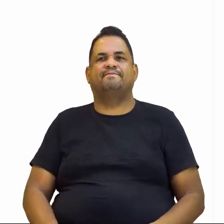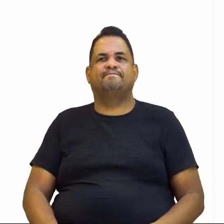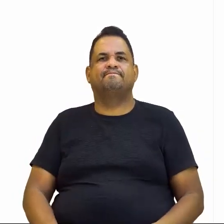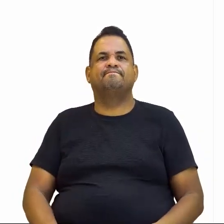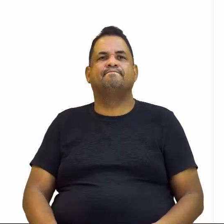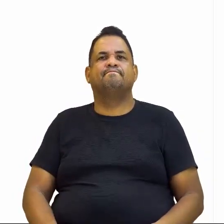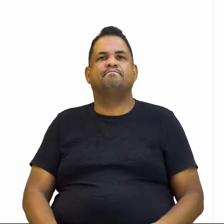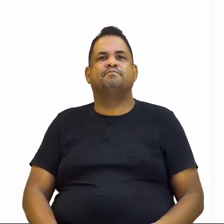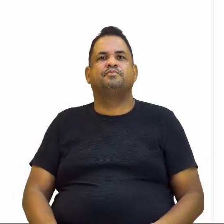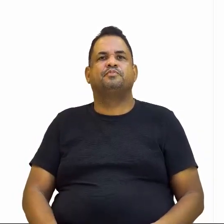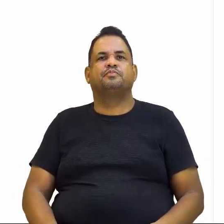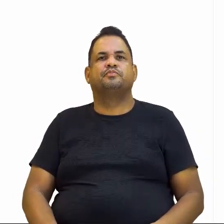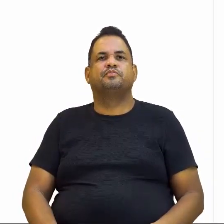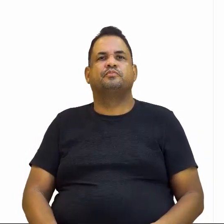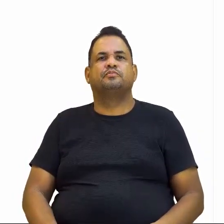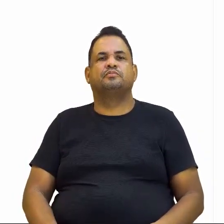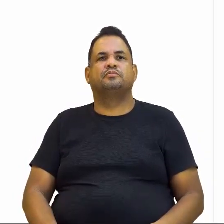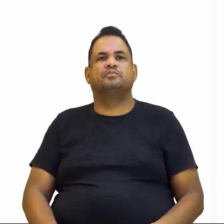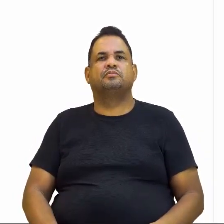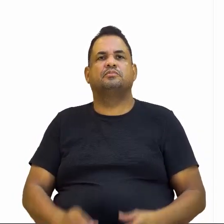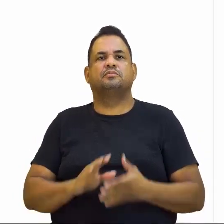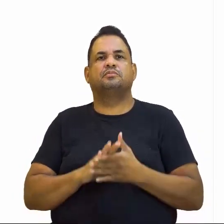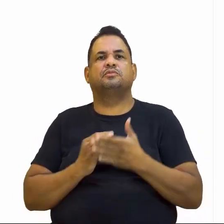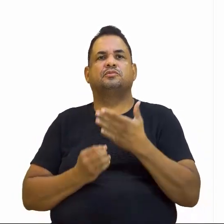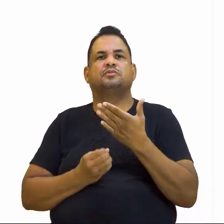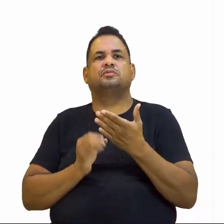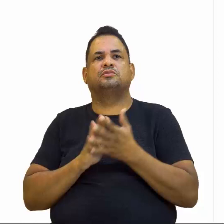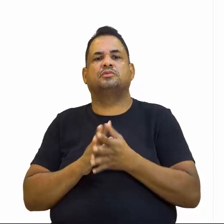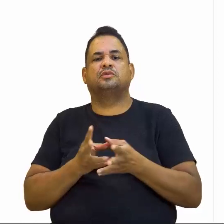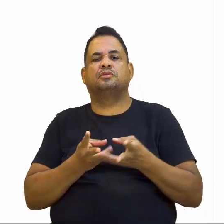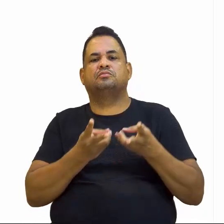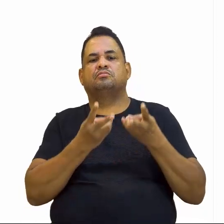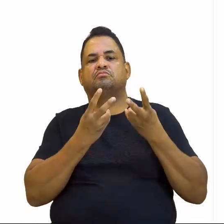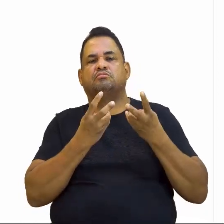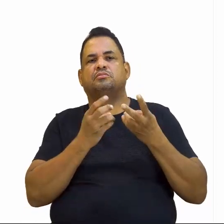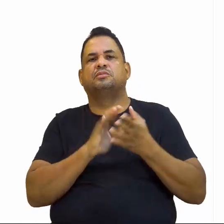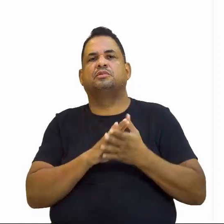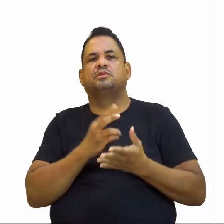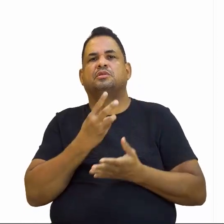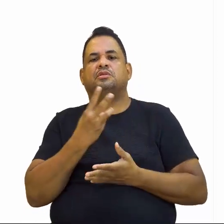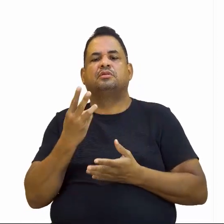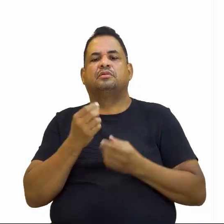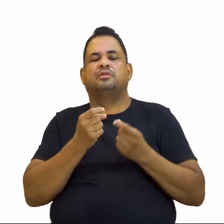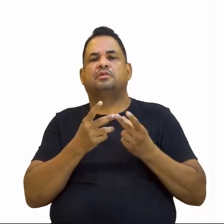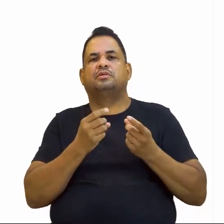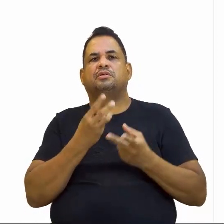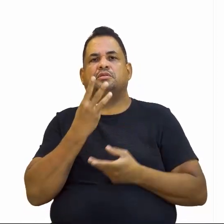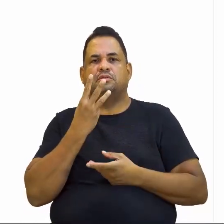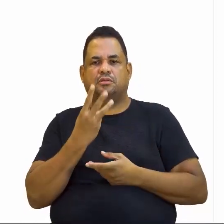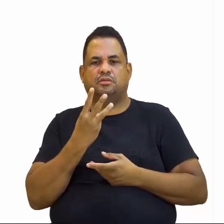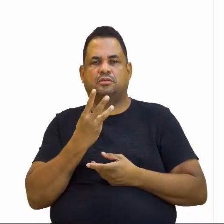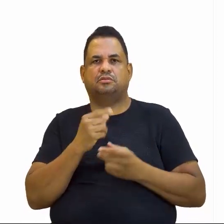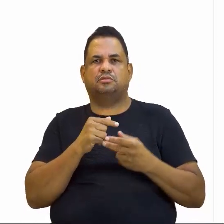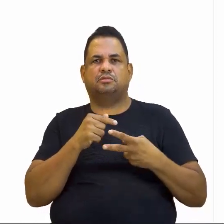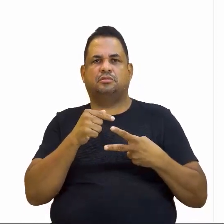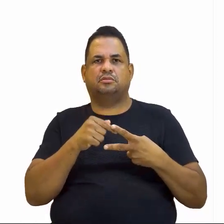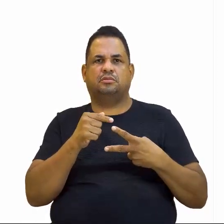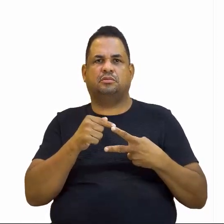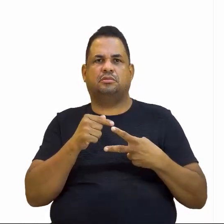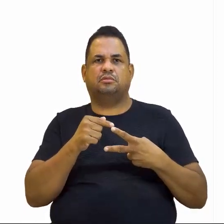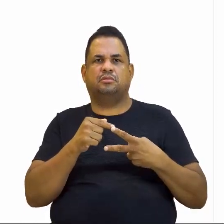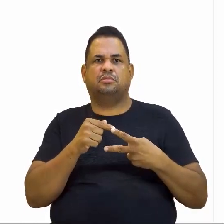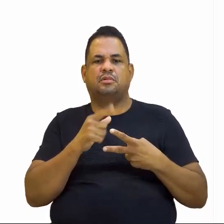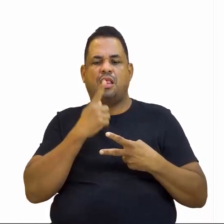O cloreto de sódio, ele é obtido comercialmente em 3 formas. Primeira forma, como eu já falei, é o